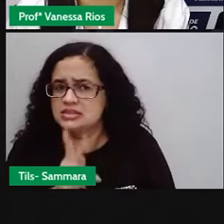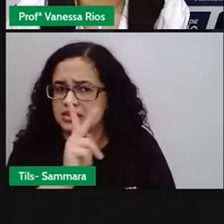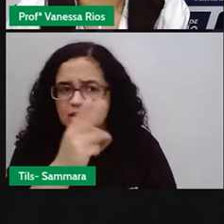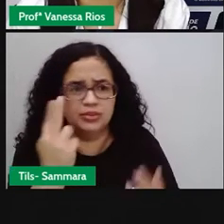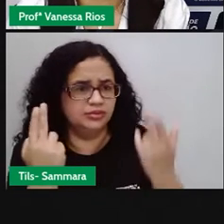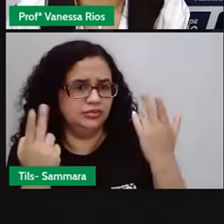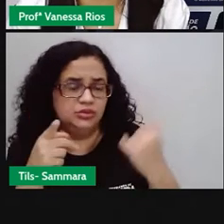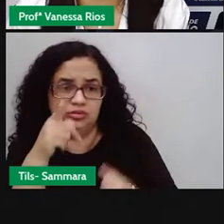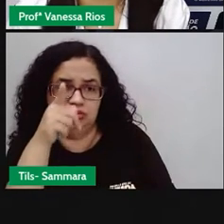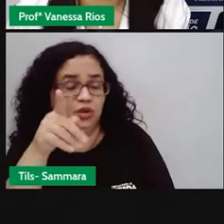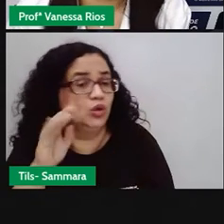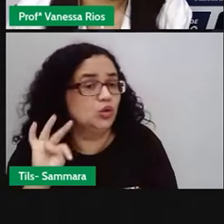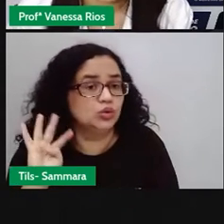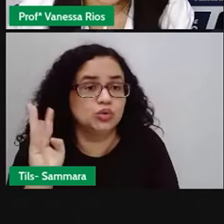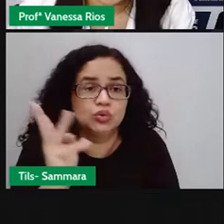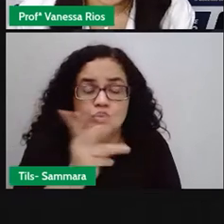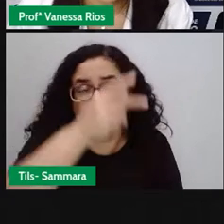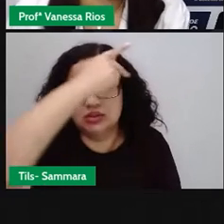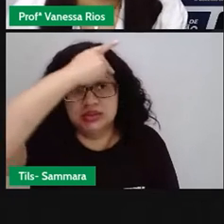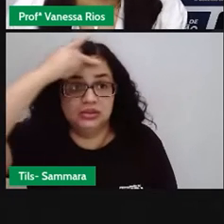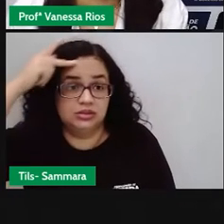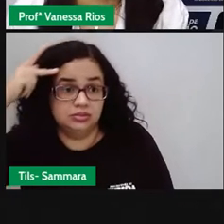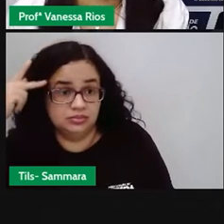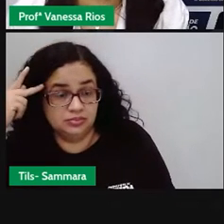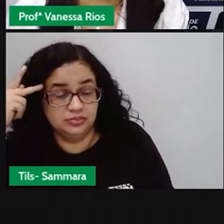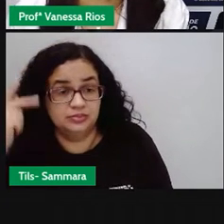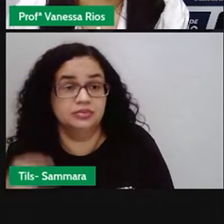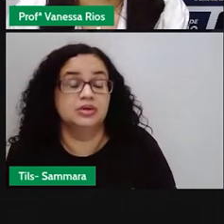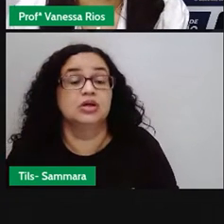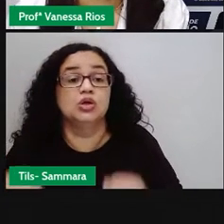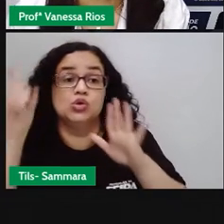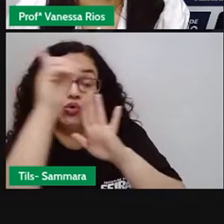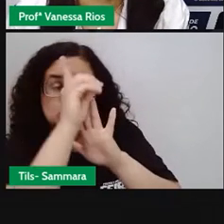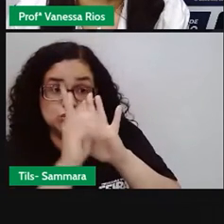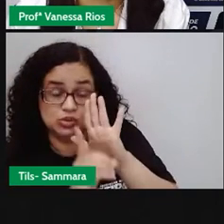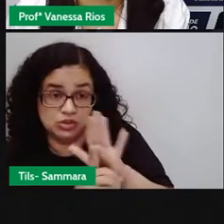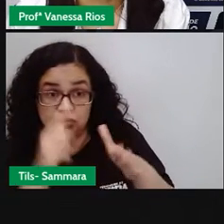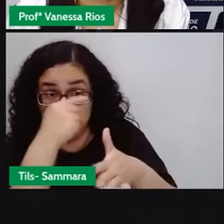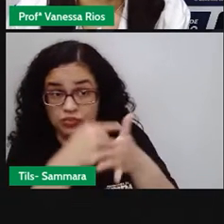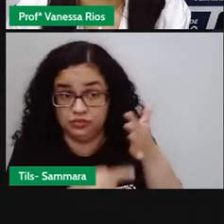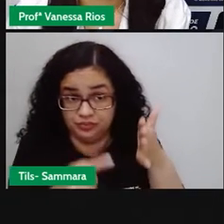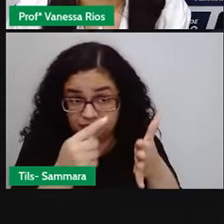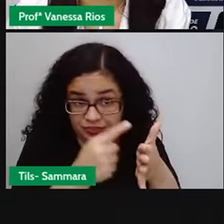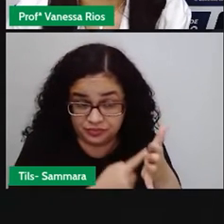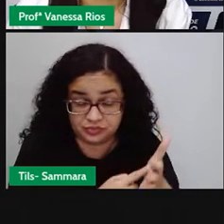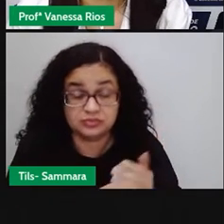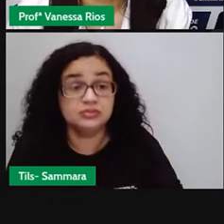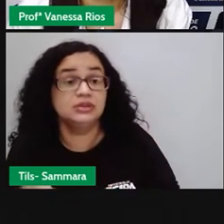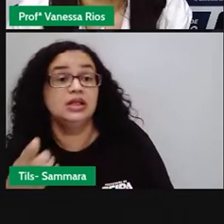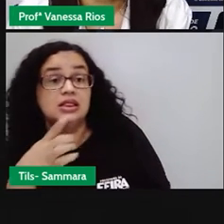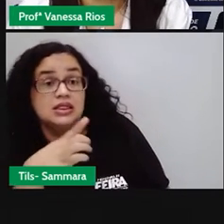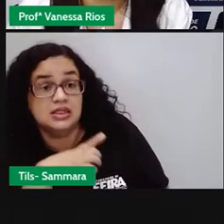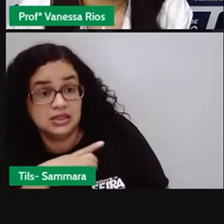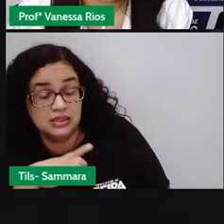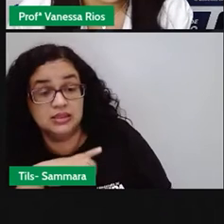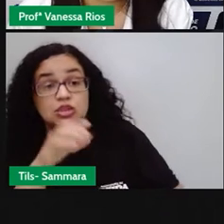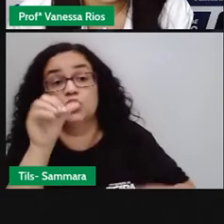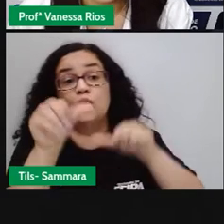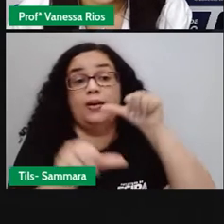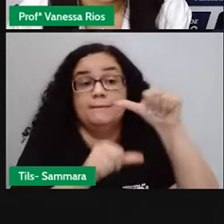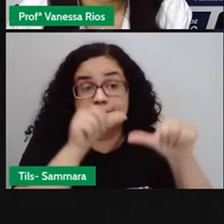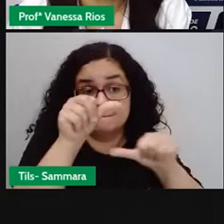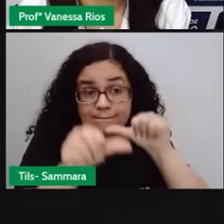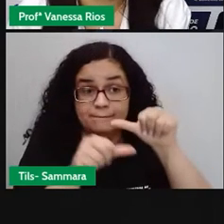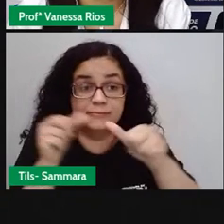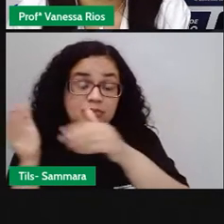aí disponível para todas as pessoas. O direito a votar foi algo que foi adquirido e sendo modificado